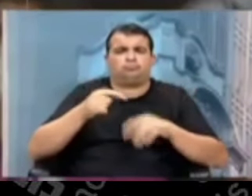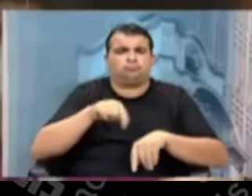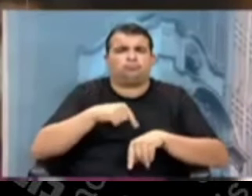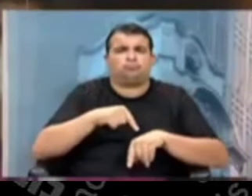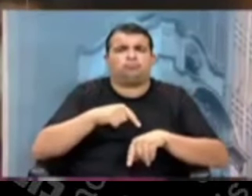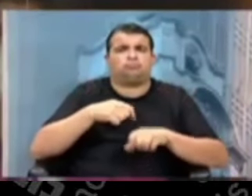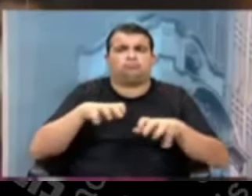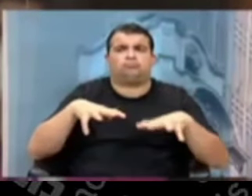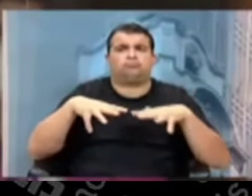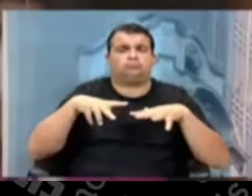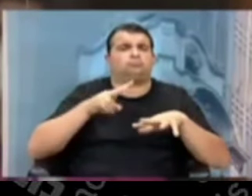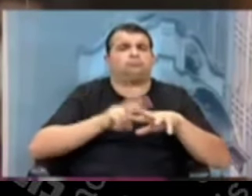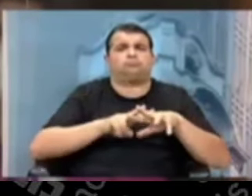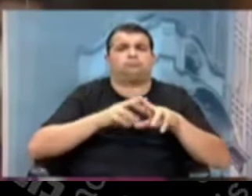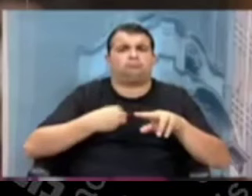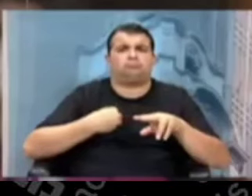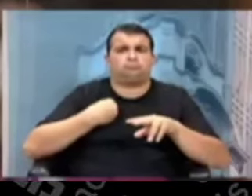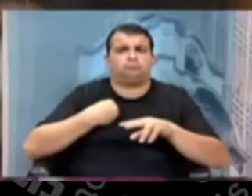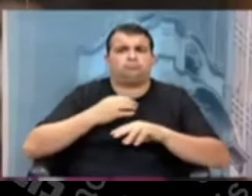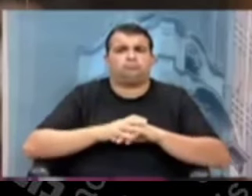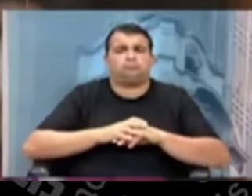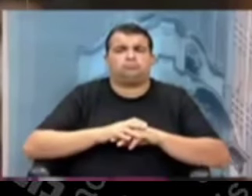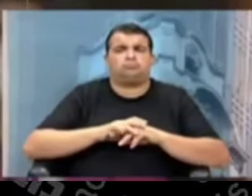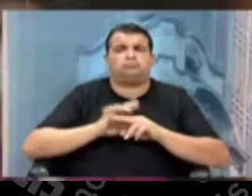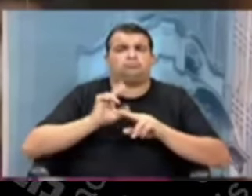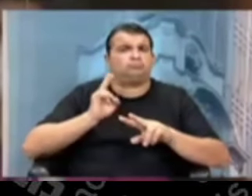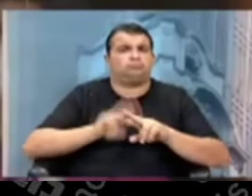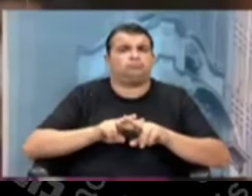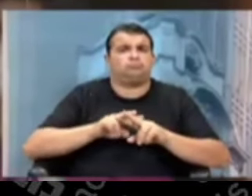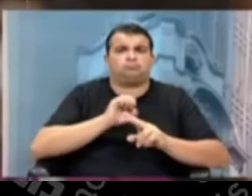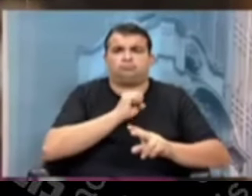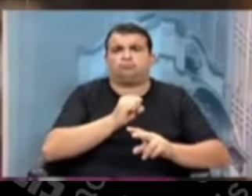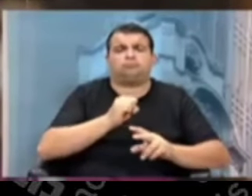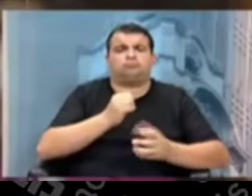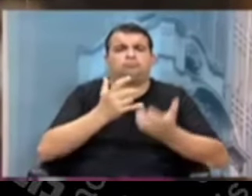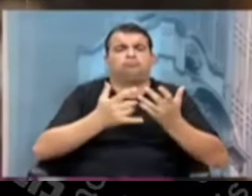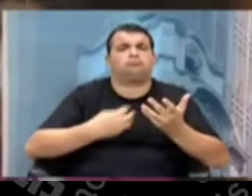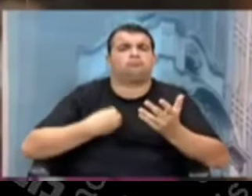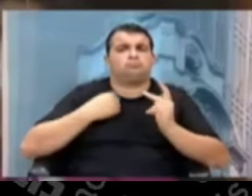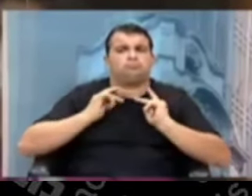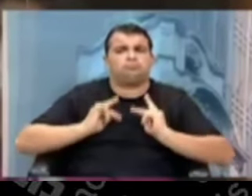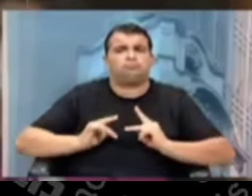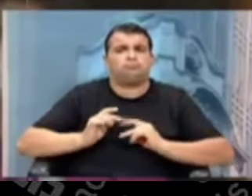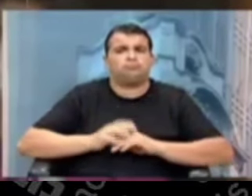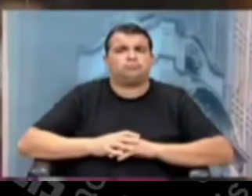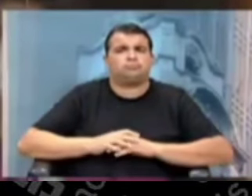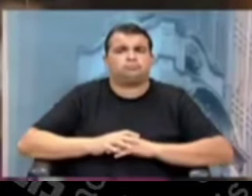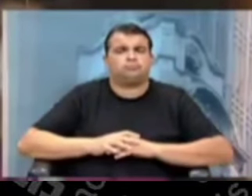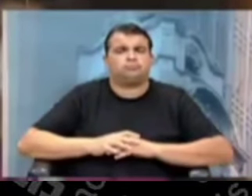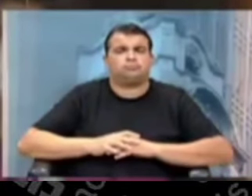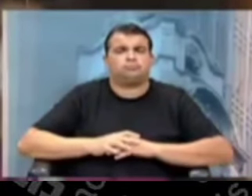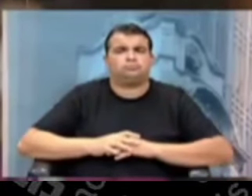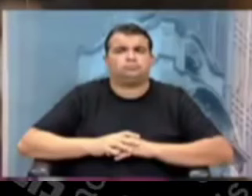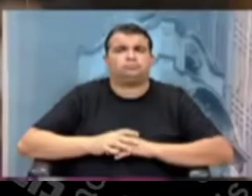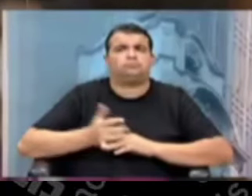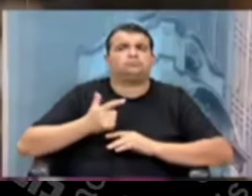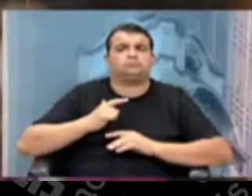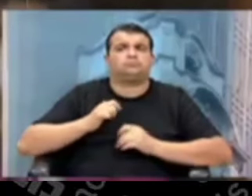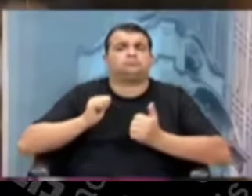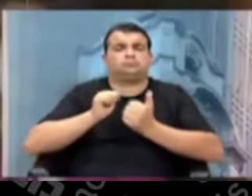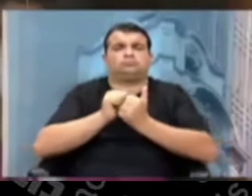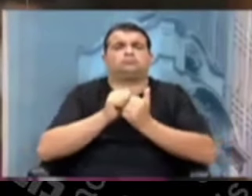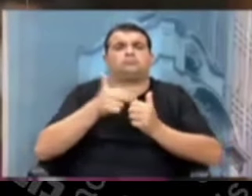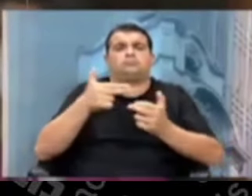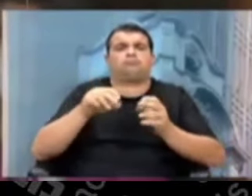atrás tava numa audiência do preso preso homicida tinha queimado vivo uma pessoa o que tinha jogado